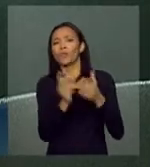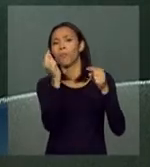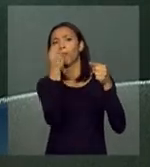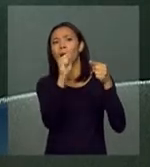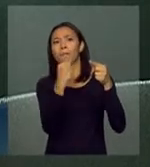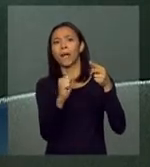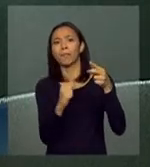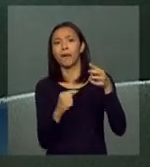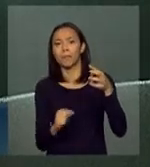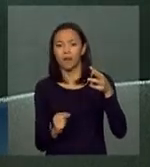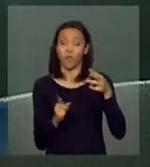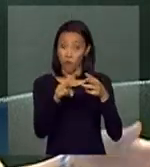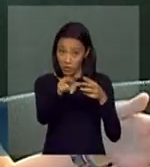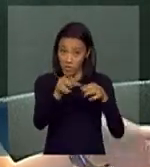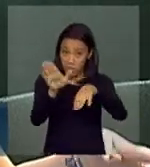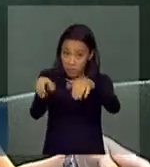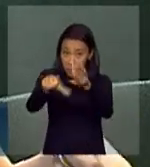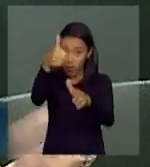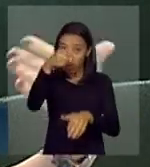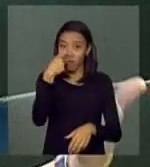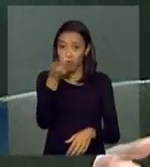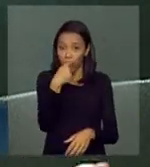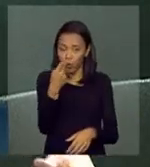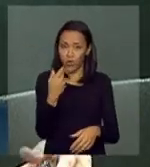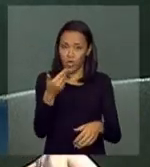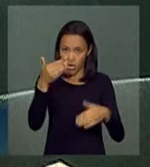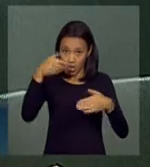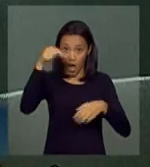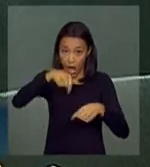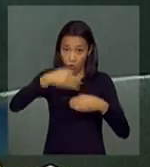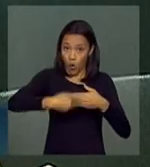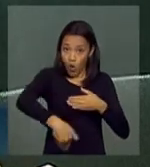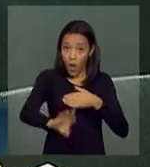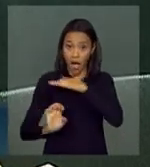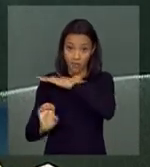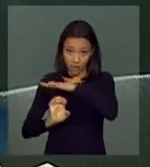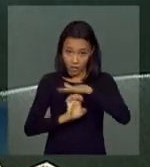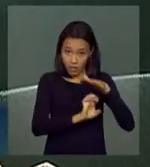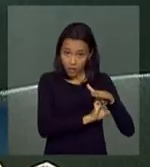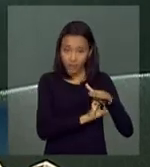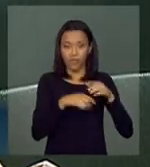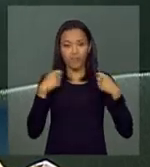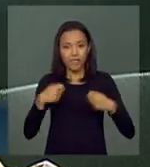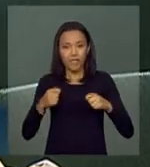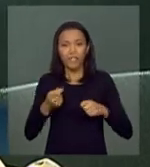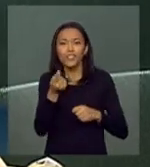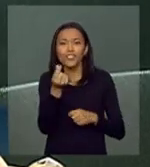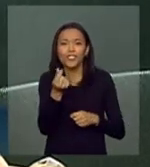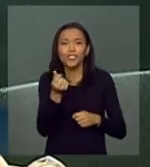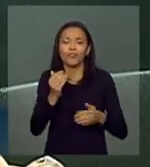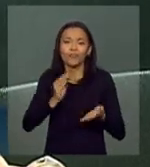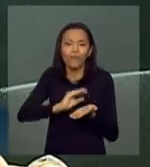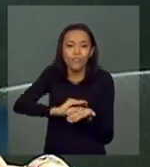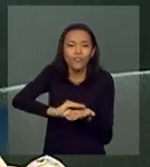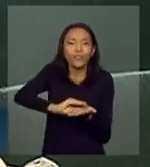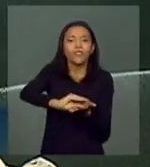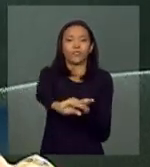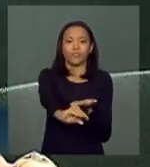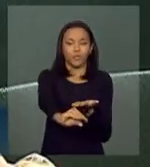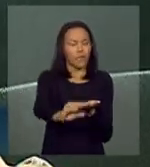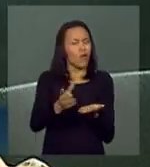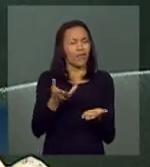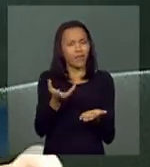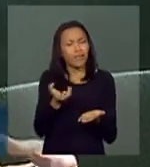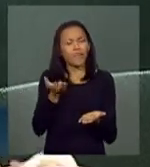Primeiro, o senhor disse que, a partir de agora, as empresas serão obrigadas a realizar investimentos mínimos na área concedida. Eu